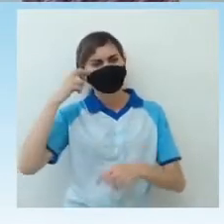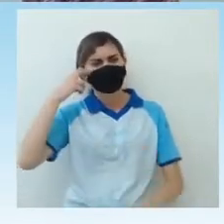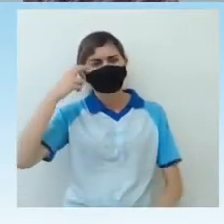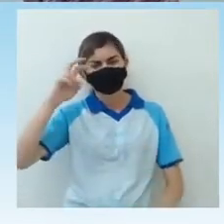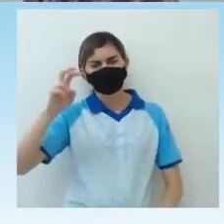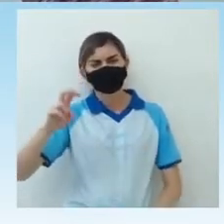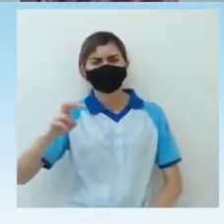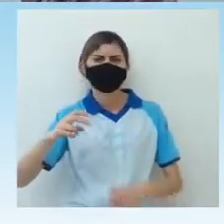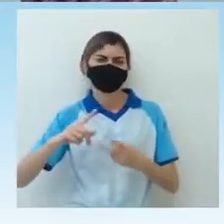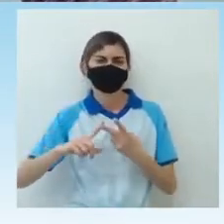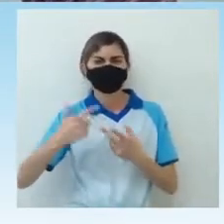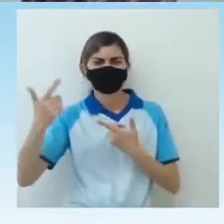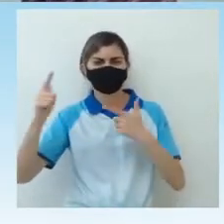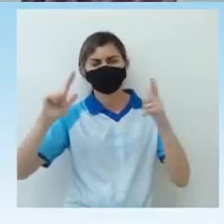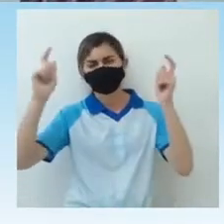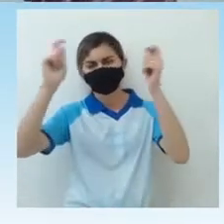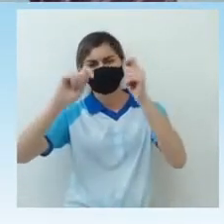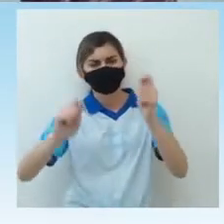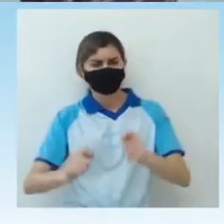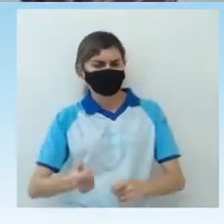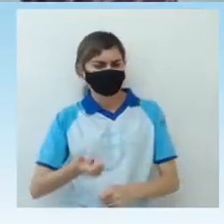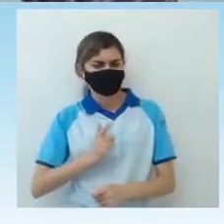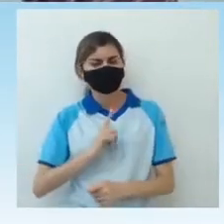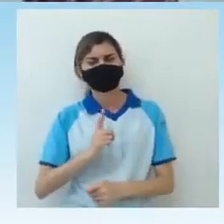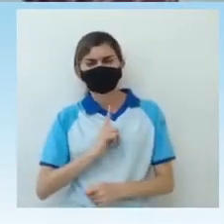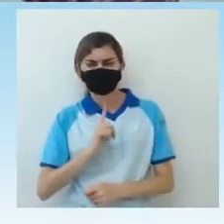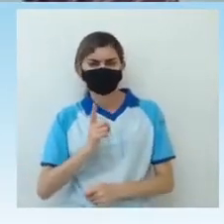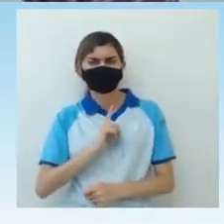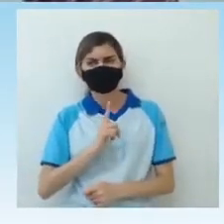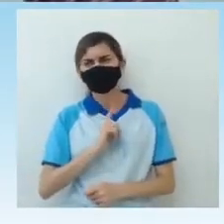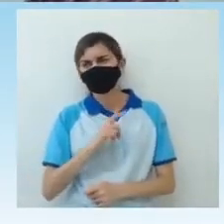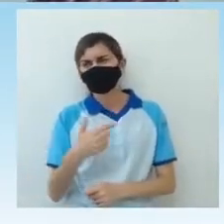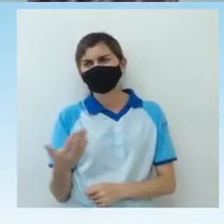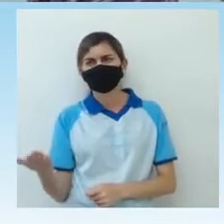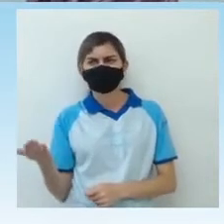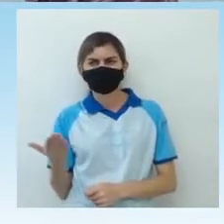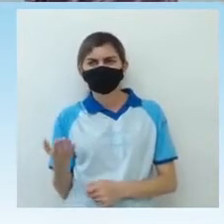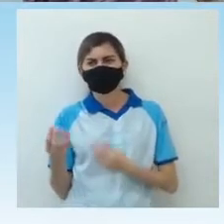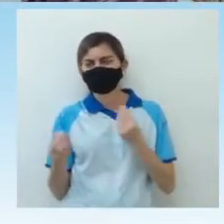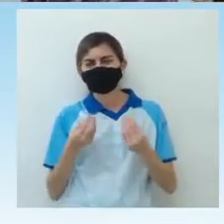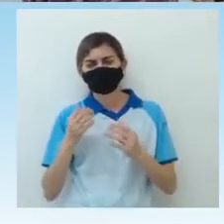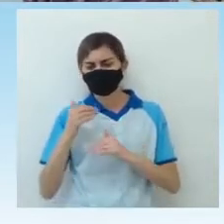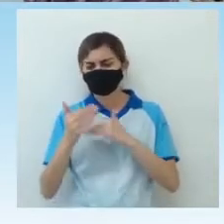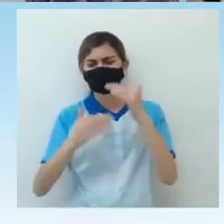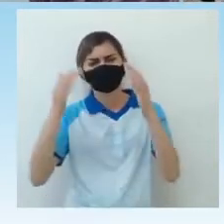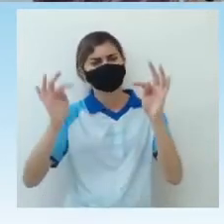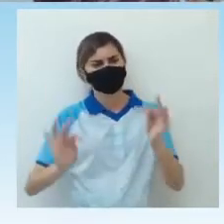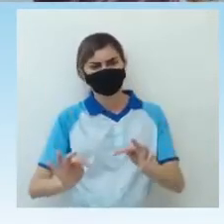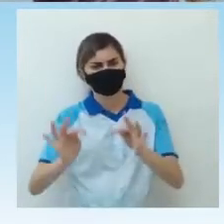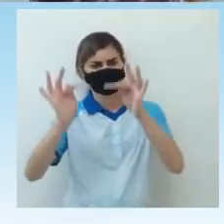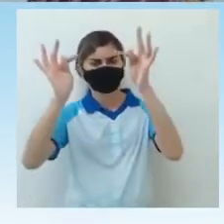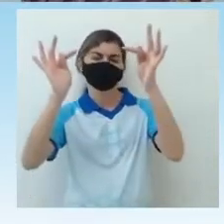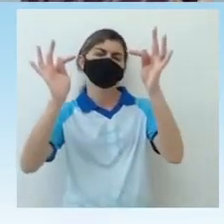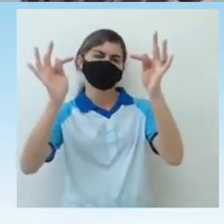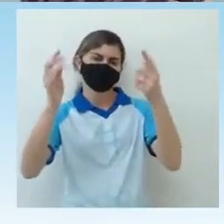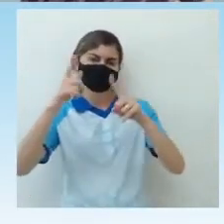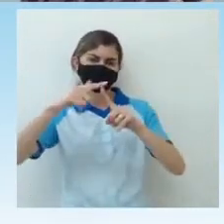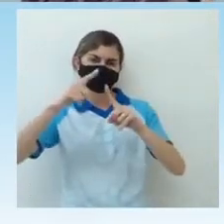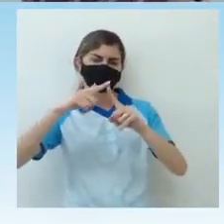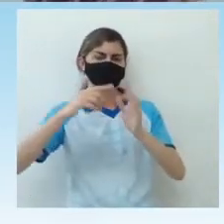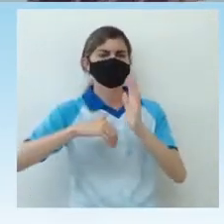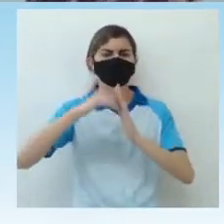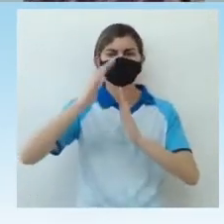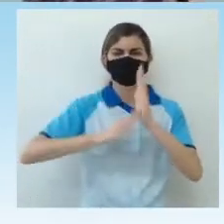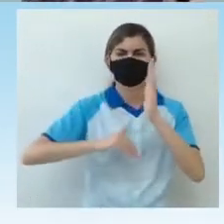Vinci e outros artistas tiveram como é que eu posso dizer? Uma evolução tecnológica no tipo de